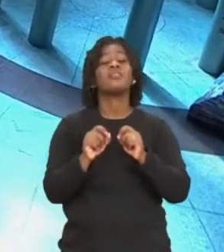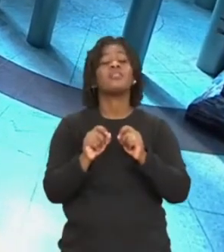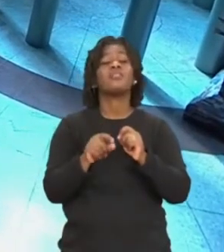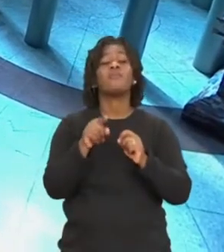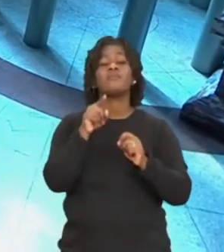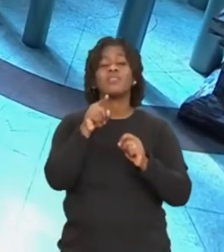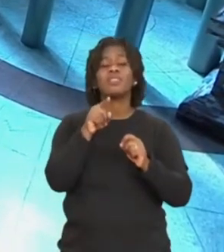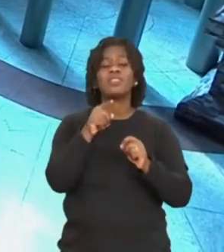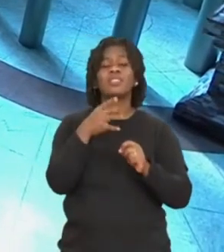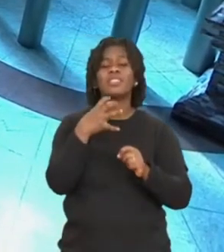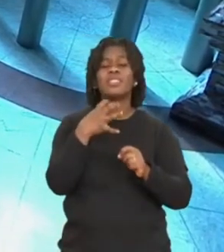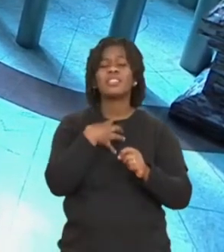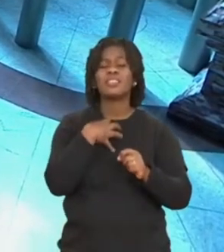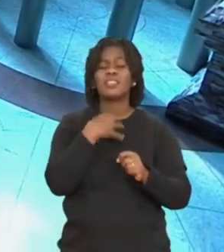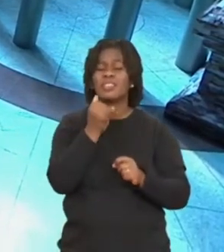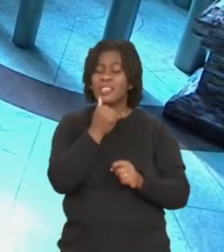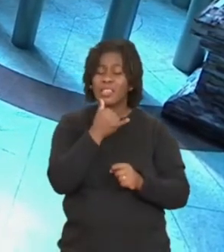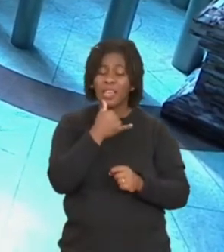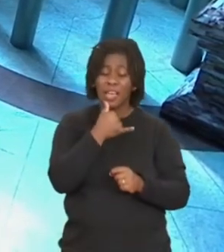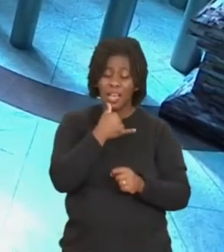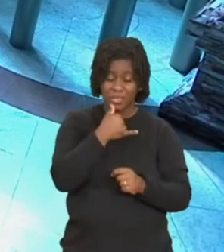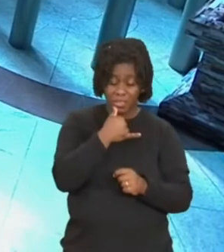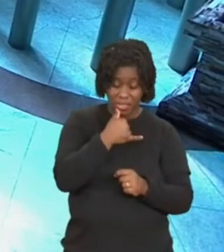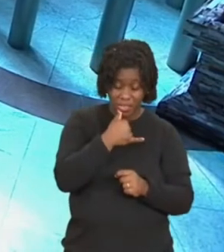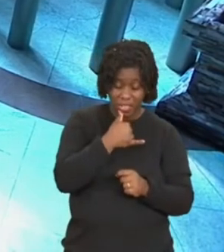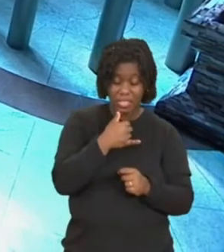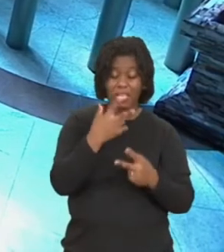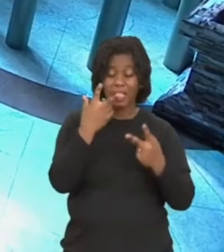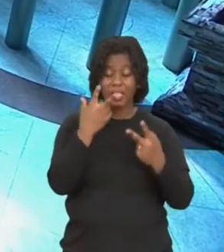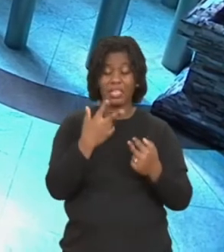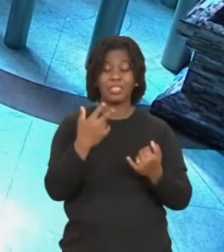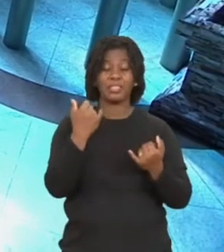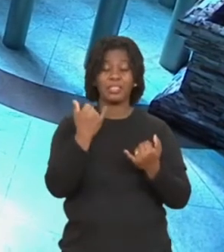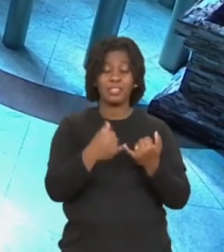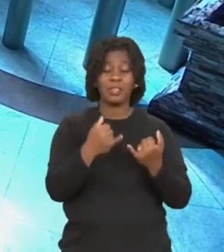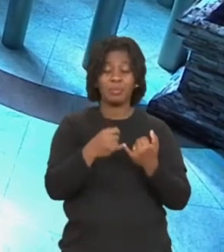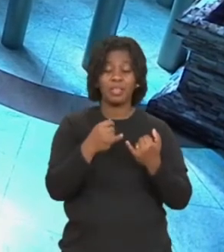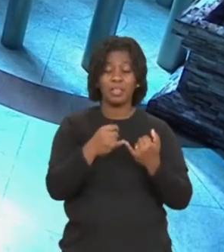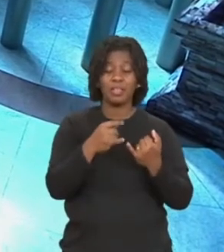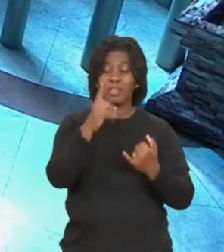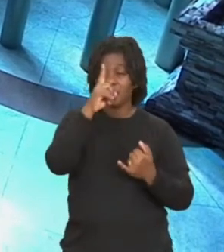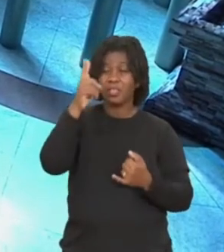você sentir a tristeza que Ele sentiu quando você errou.